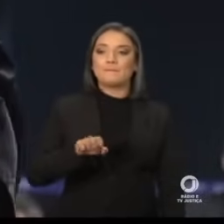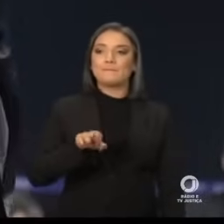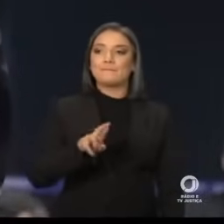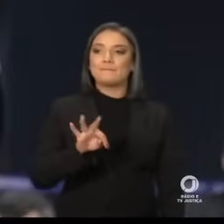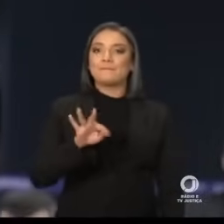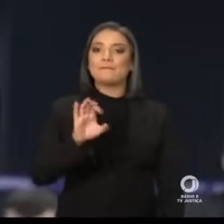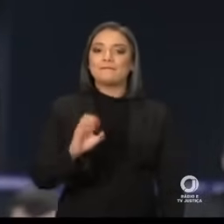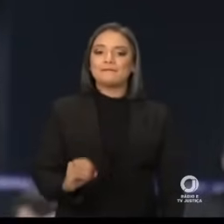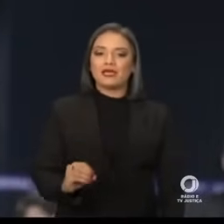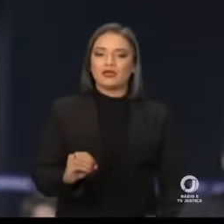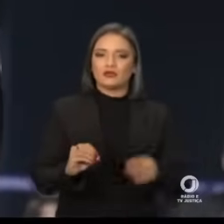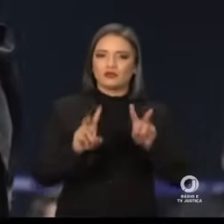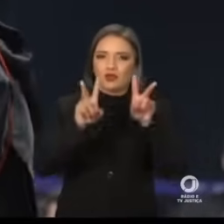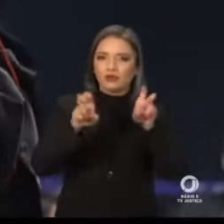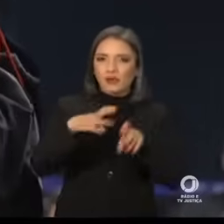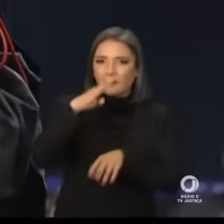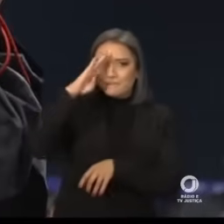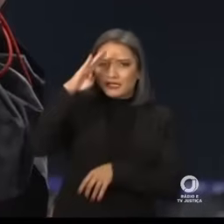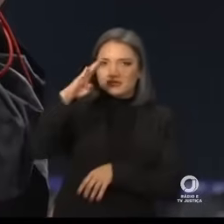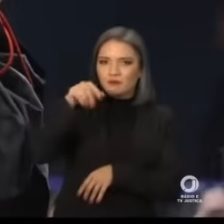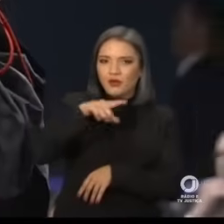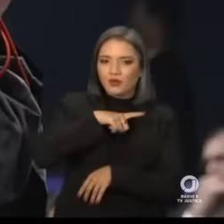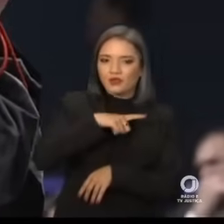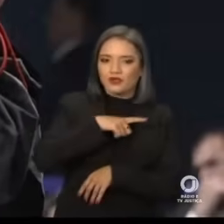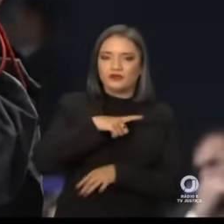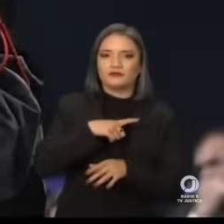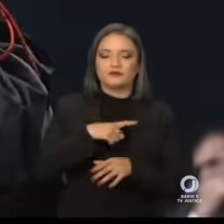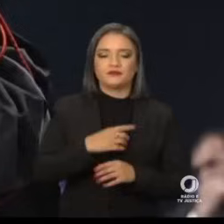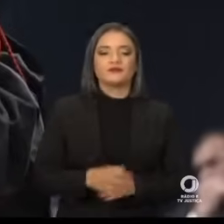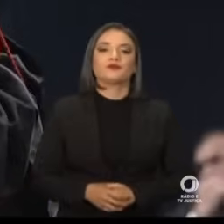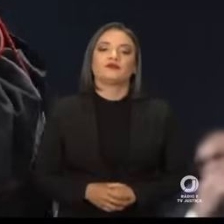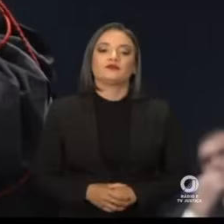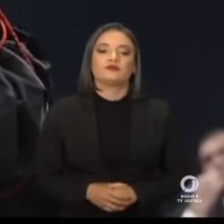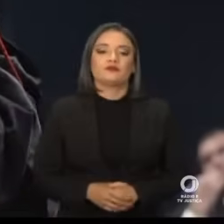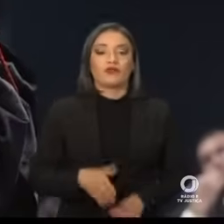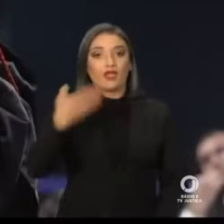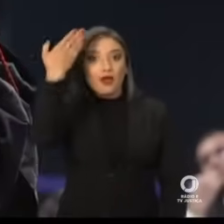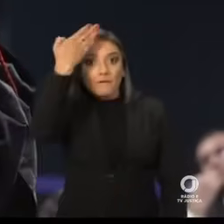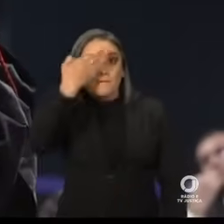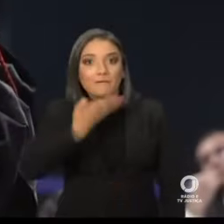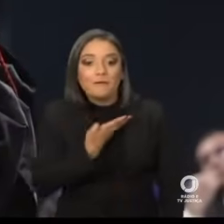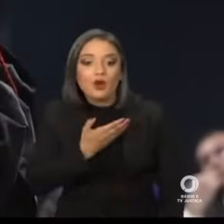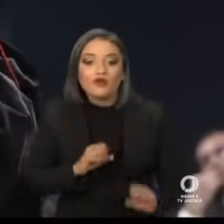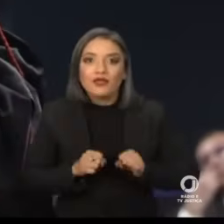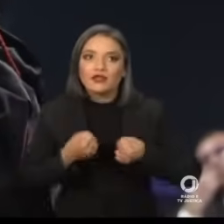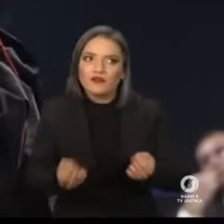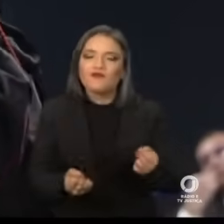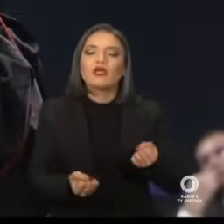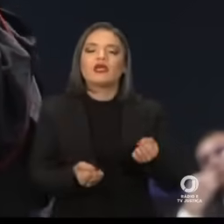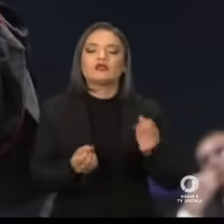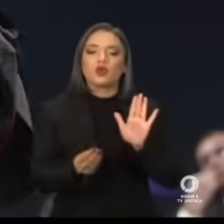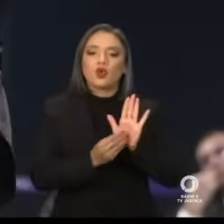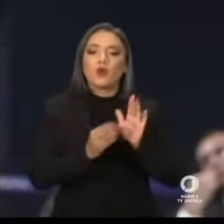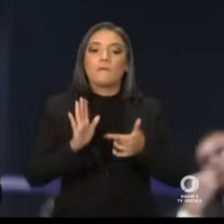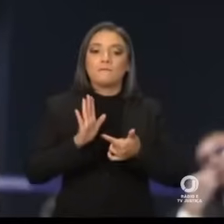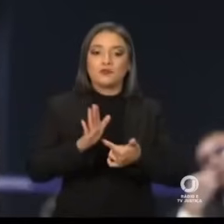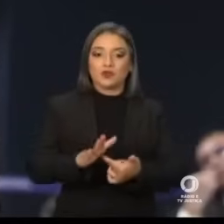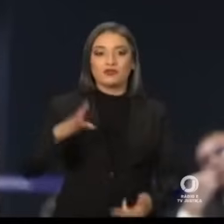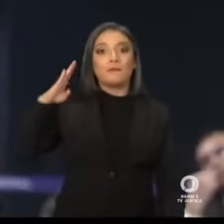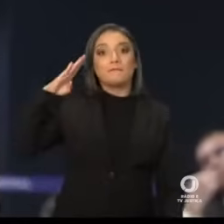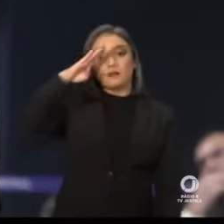Senhor presidente, a prova produzida pela defesa demonstra que o presidente Bolsonaro determinou uma